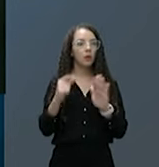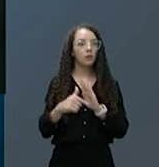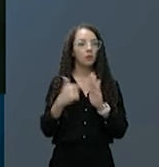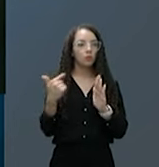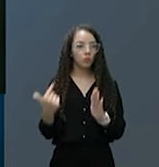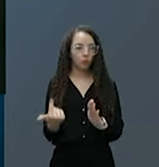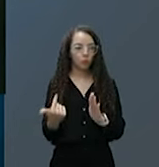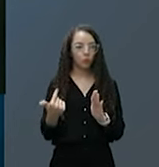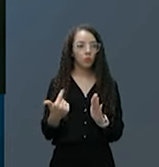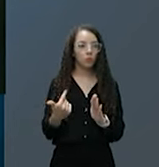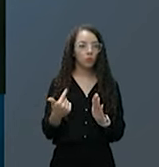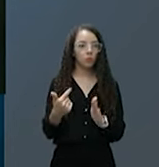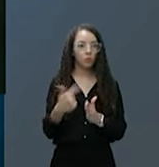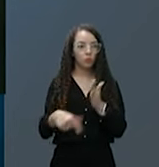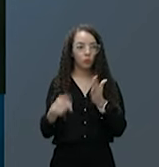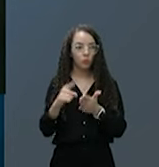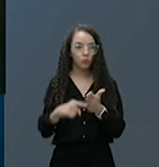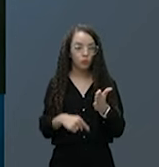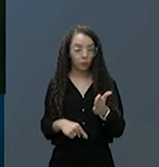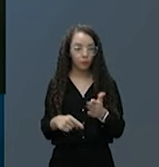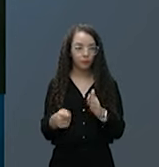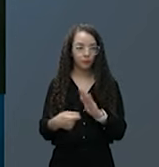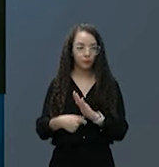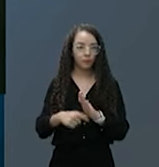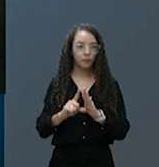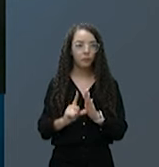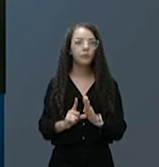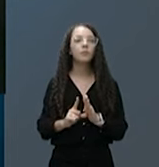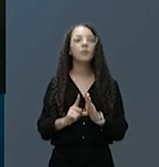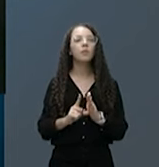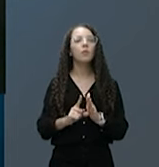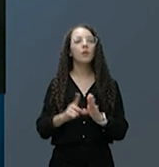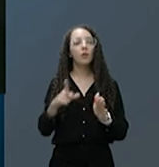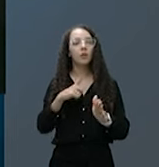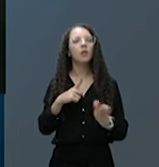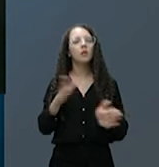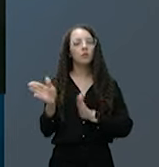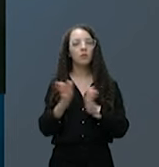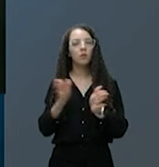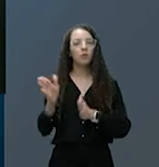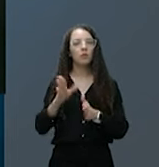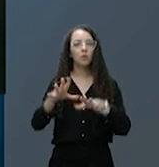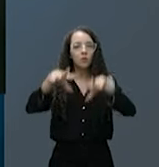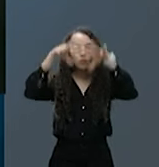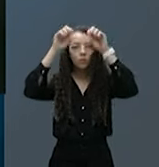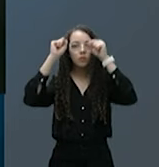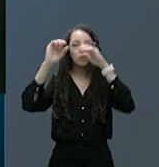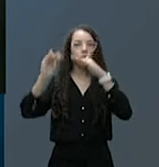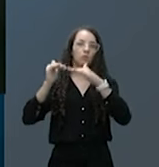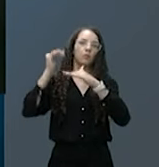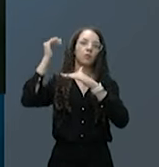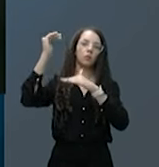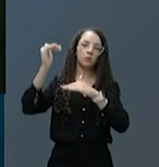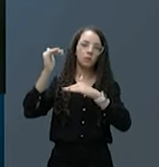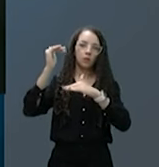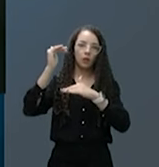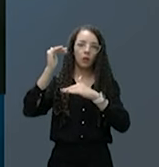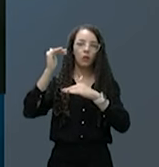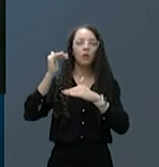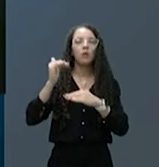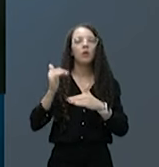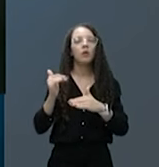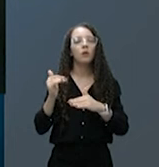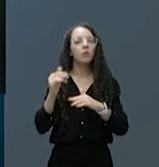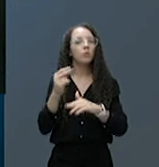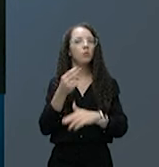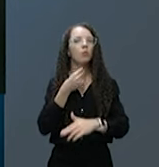seja viabilizar a interposição de recurso aos tribunais superiores, exaurimento de instância, portanto, não se